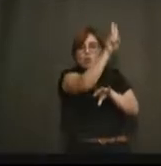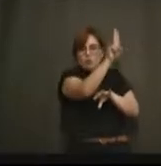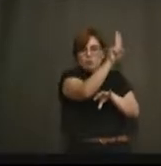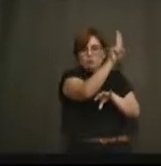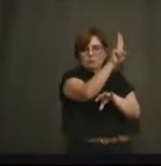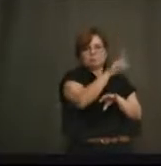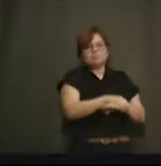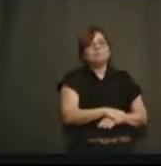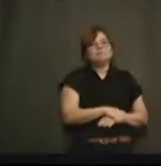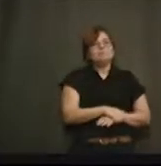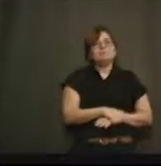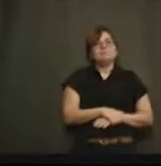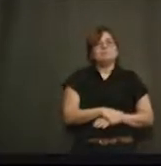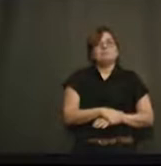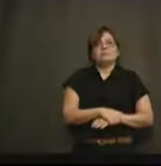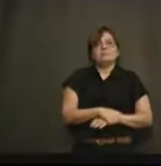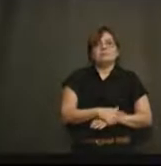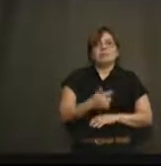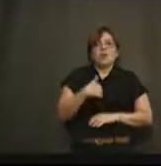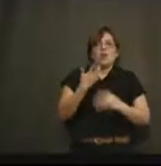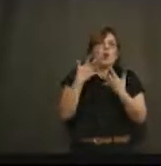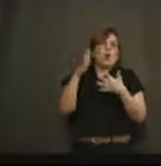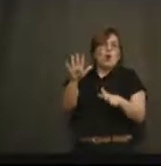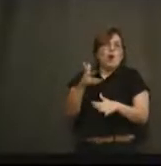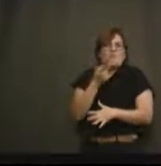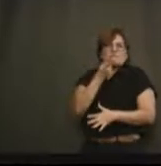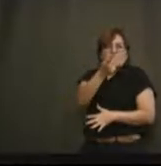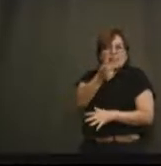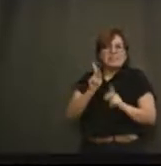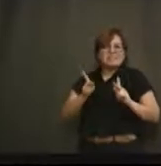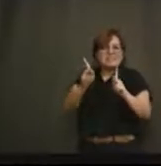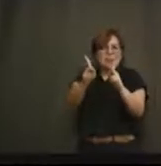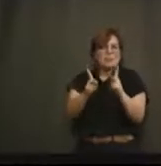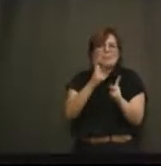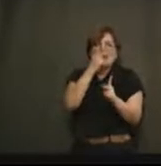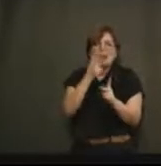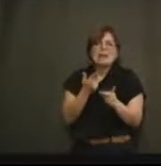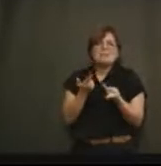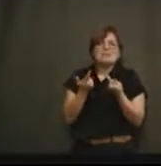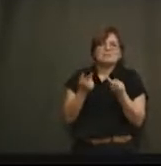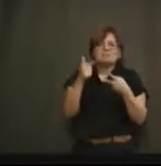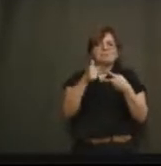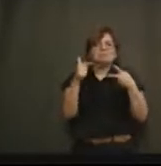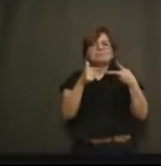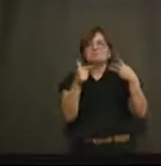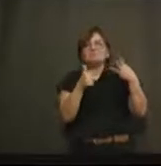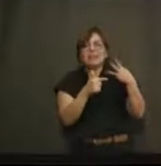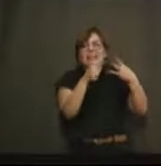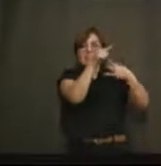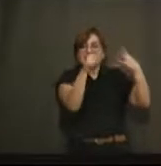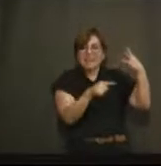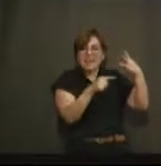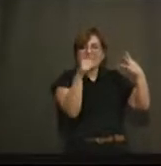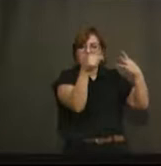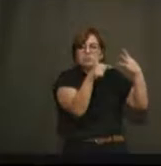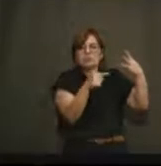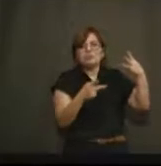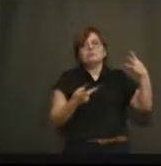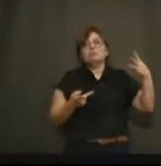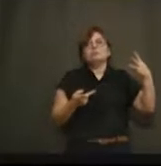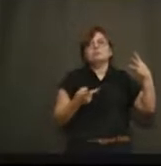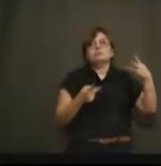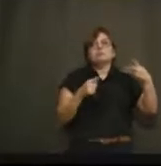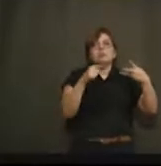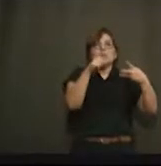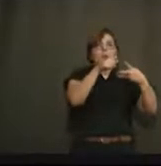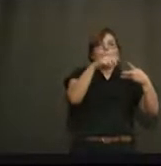matemáticas mulheres que se doutoraram praticamente ao mesmo tempo. A Marília foi a primeira, mas 2 semanas depois, Maria